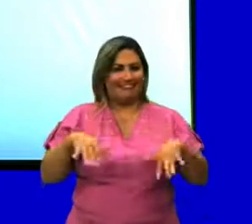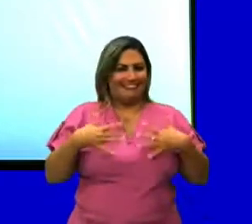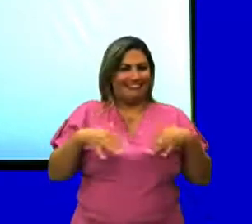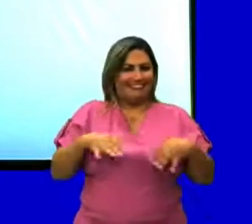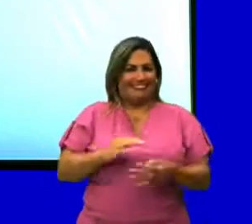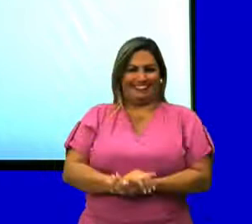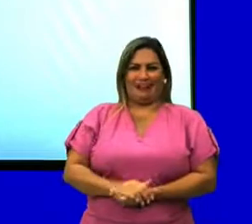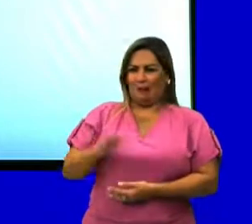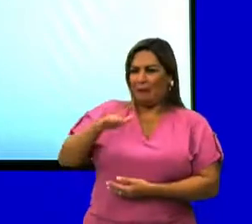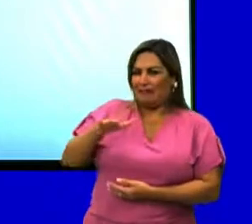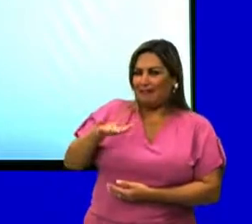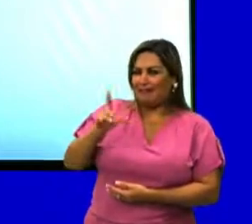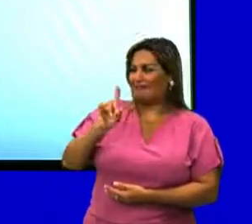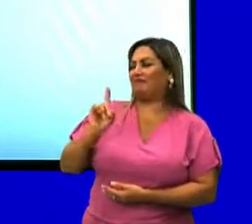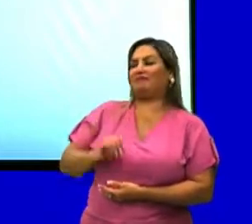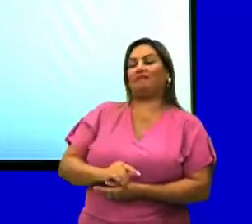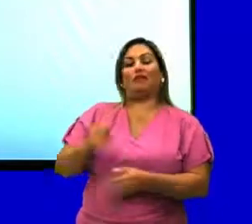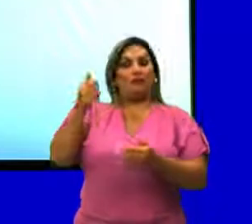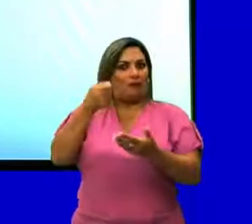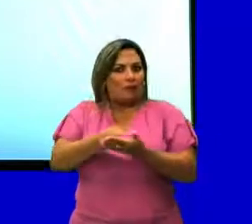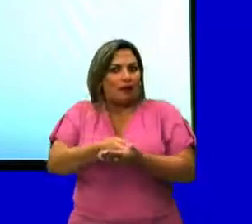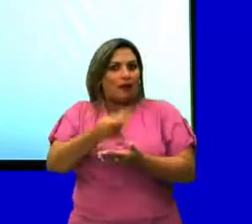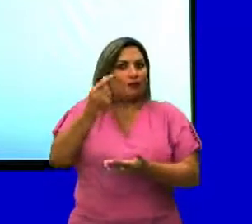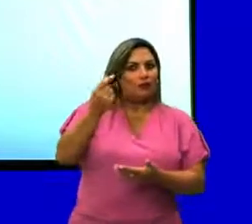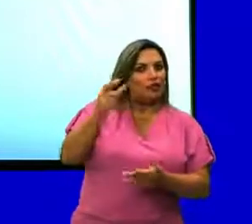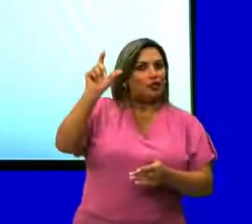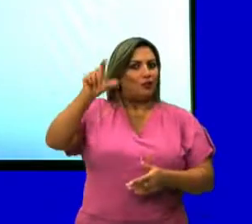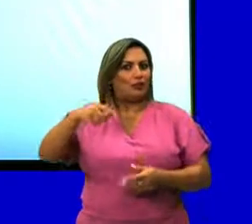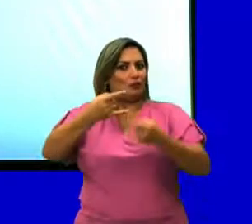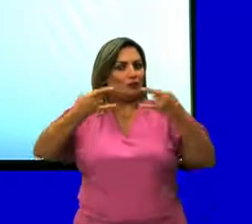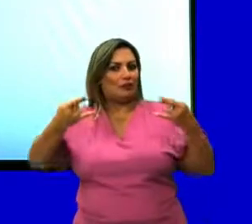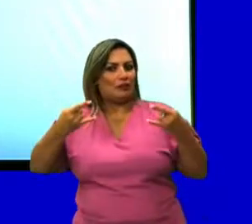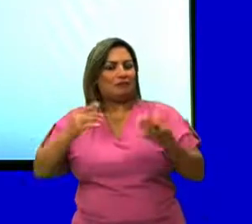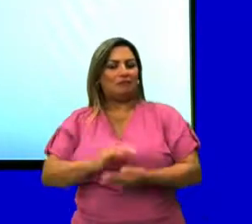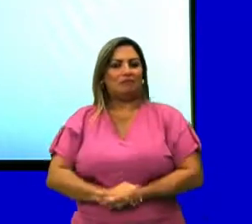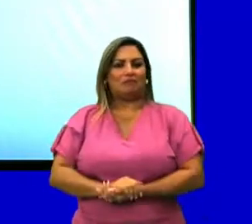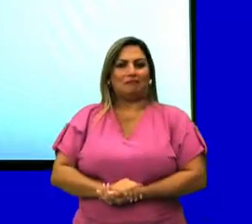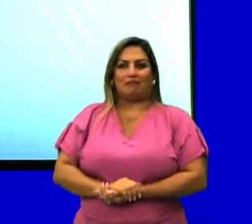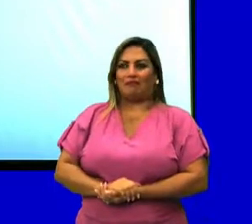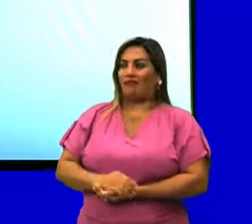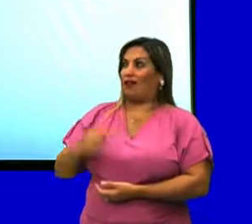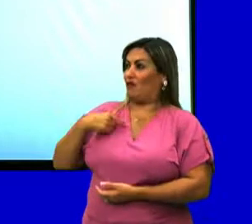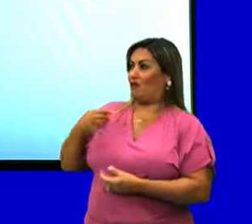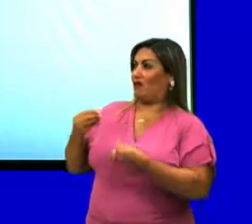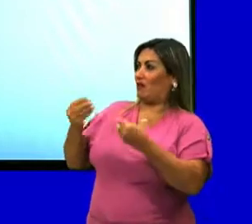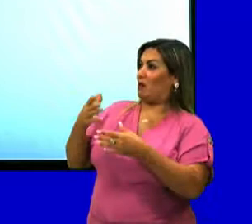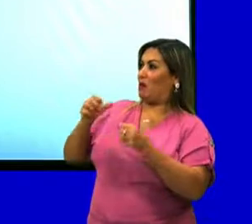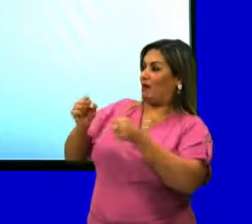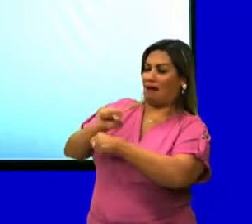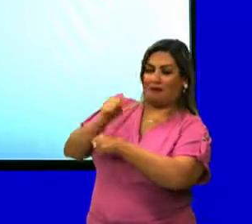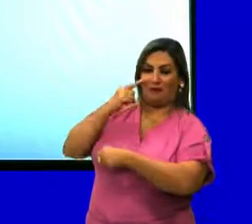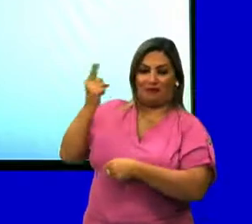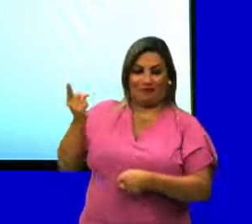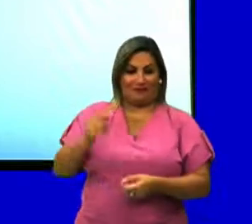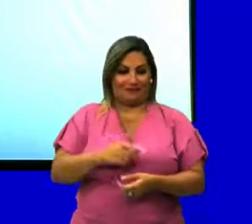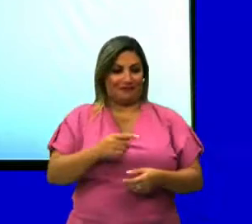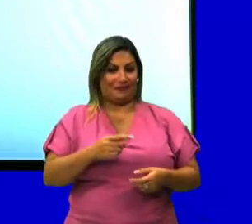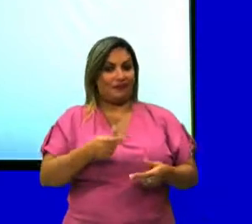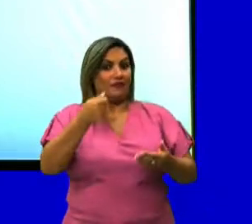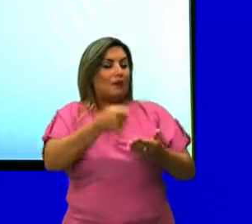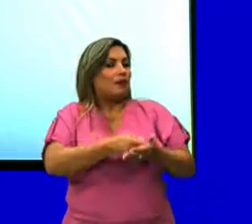Não está. Então, vai pagar com dinheiro, cartão ou cheque? Com o carro. Percebam que aqui